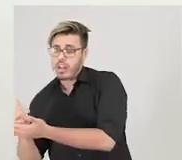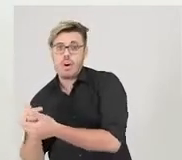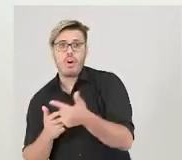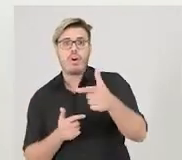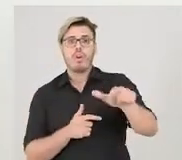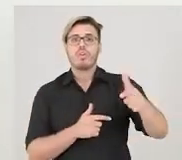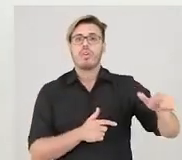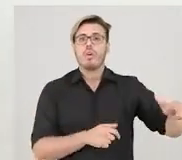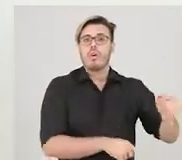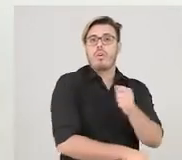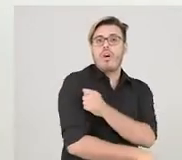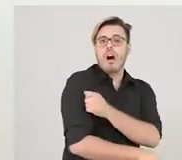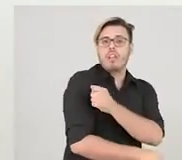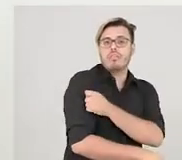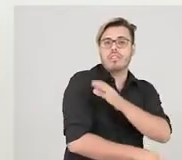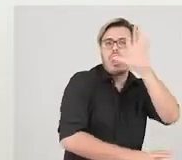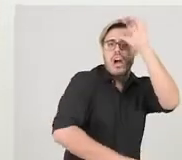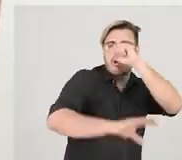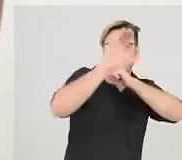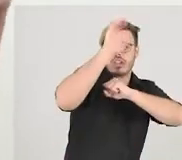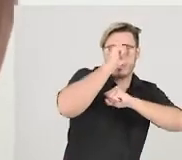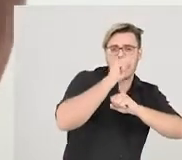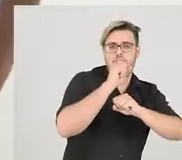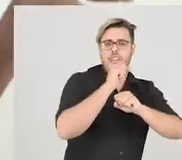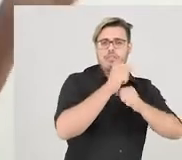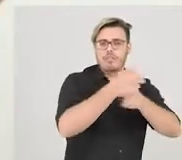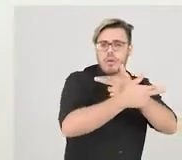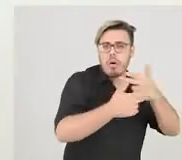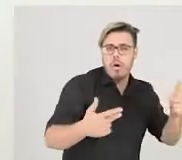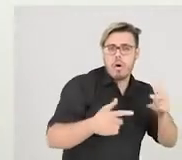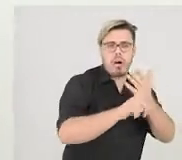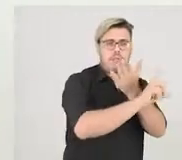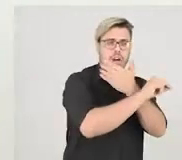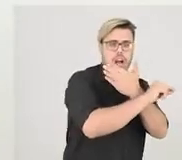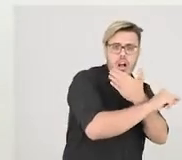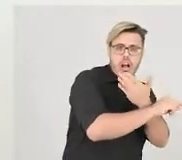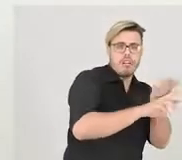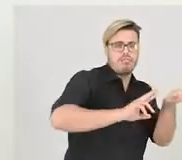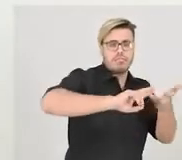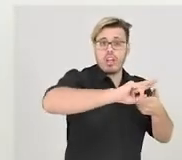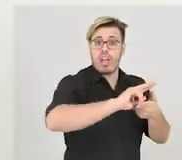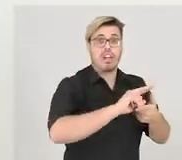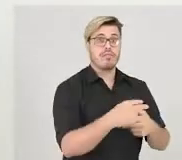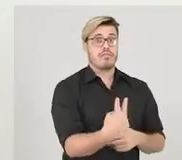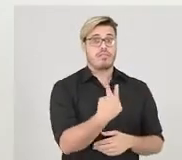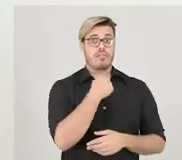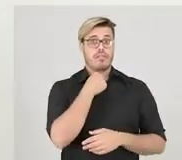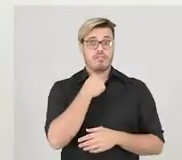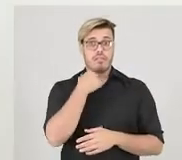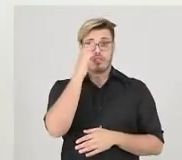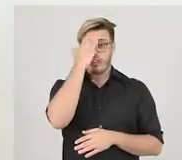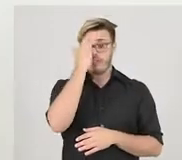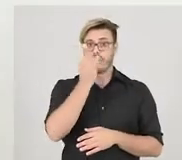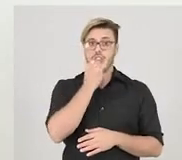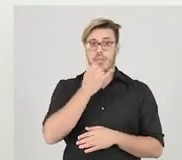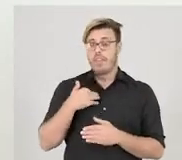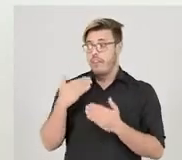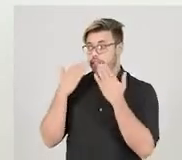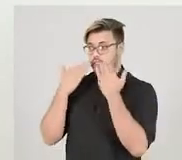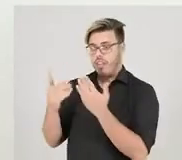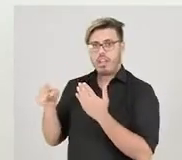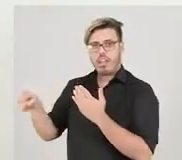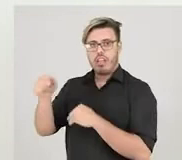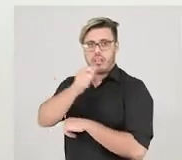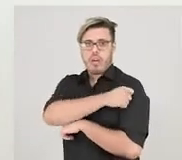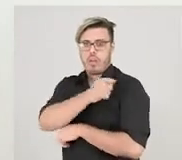Tá? Eu não posso ver um aluno pintando uma florzinha, enquanto toda a turma está vendo a questão de relevo,